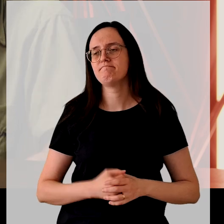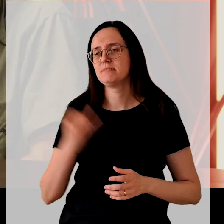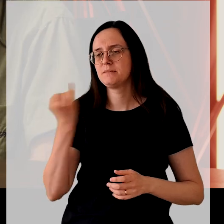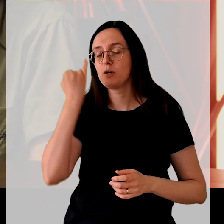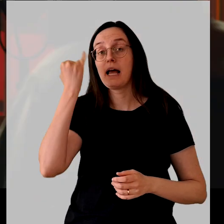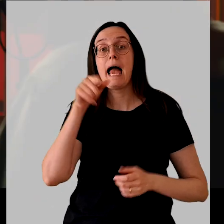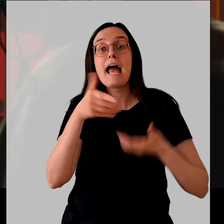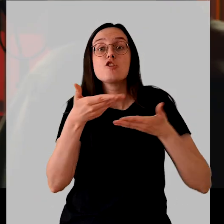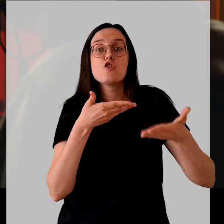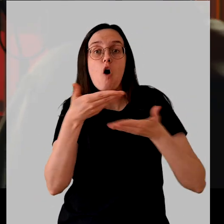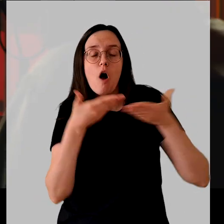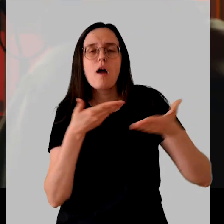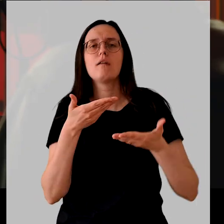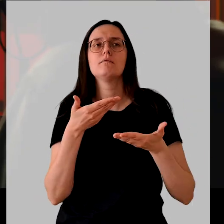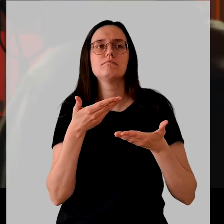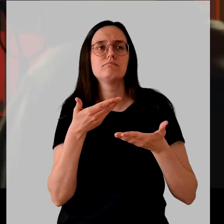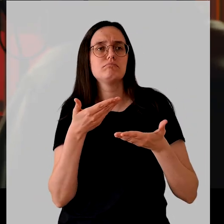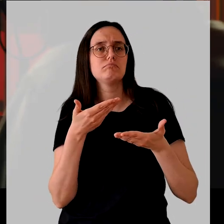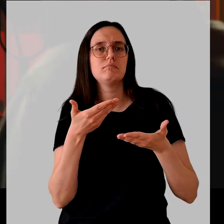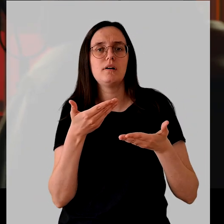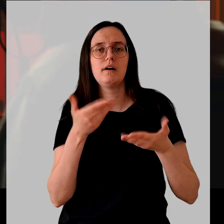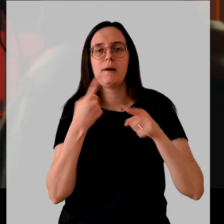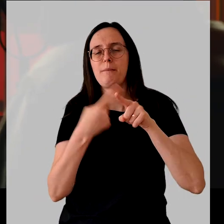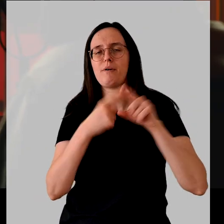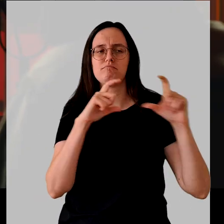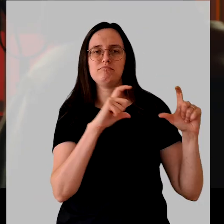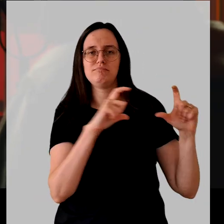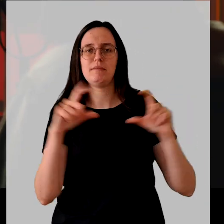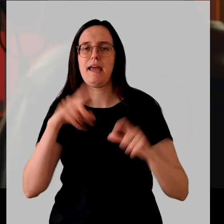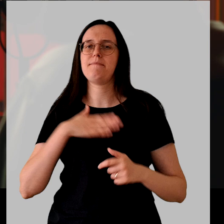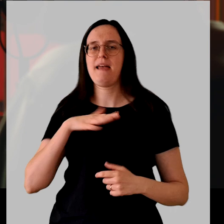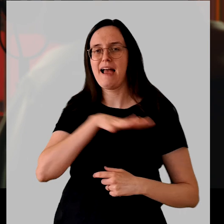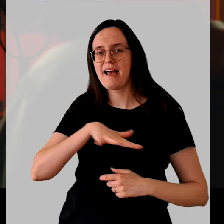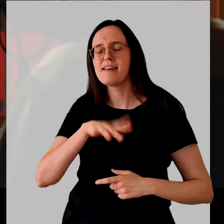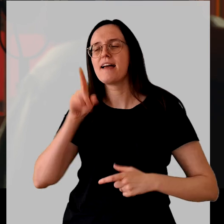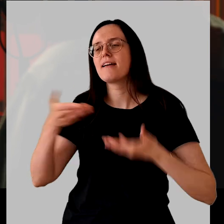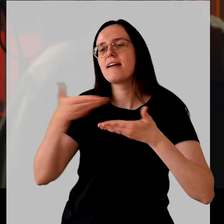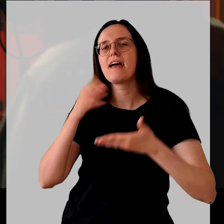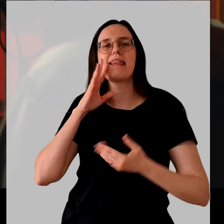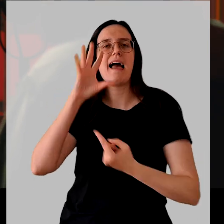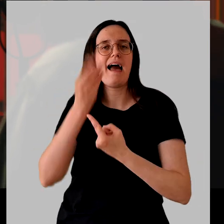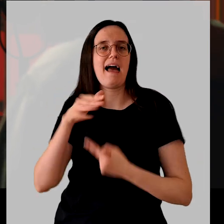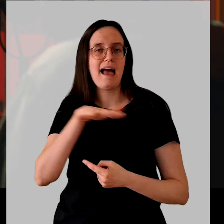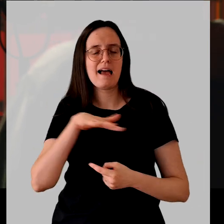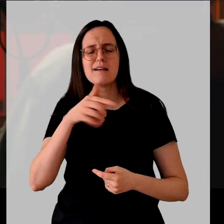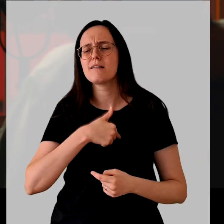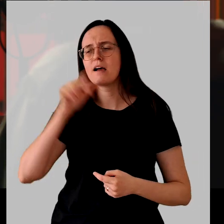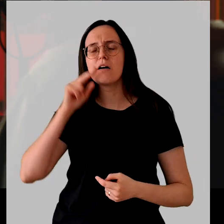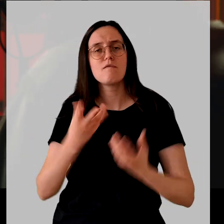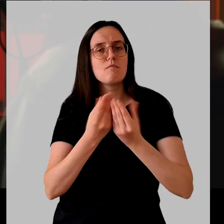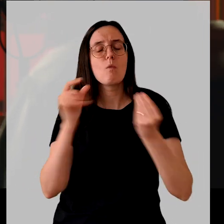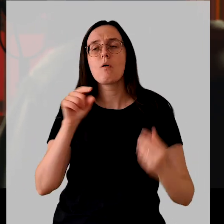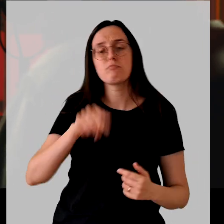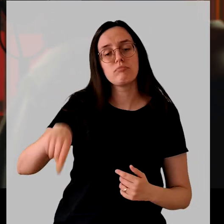Isso é importante. E essa troca também É que assim, na parte da fotografia, que é o meu setor, a gente tem uma troca bem legal com a arte. E eu